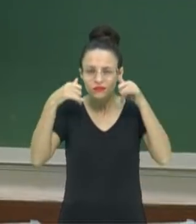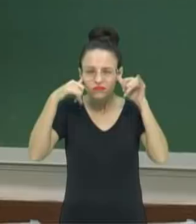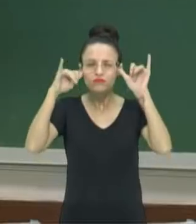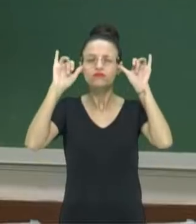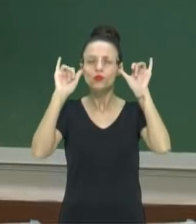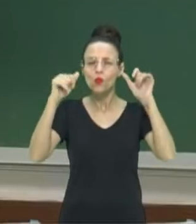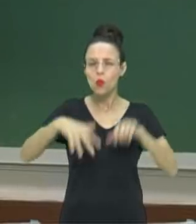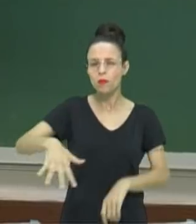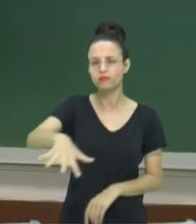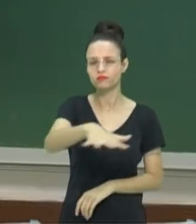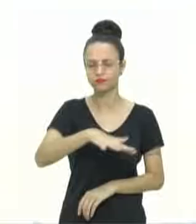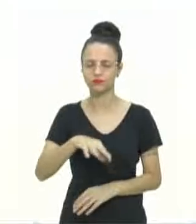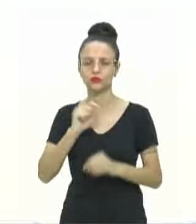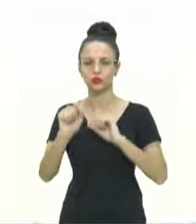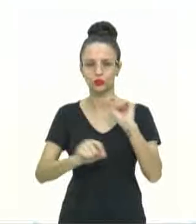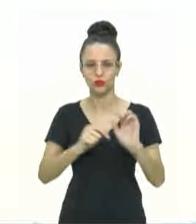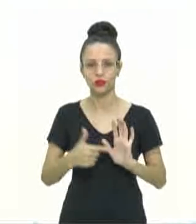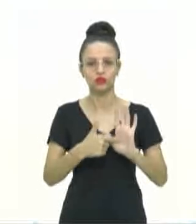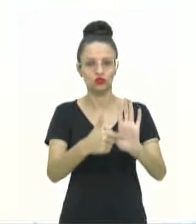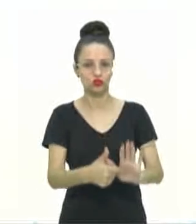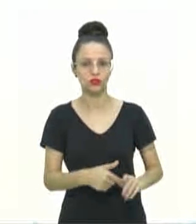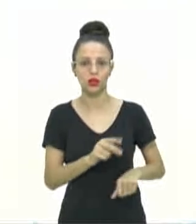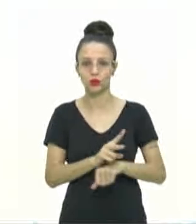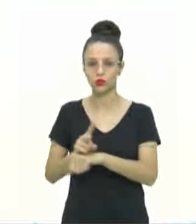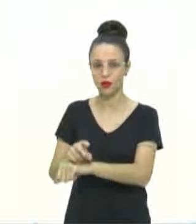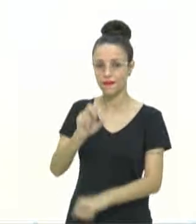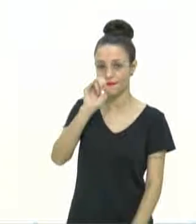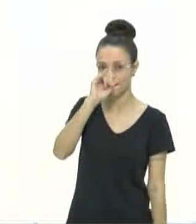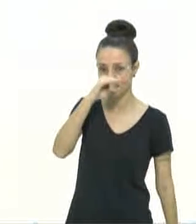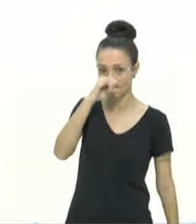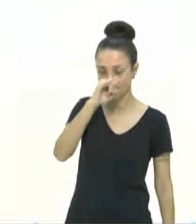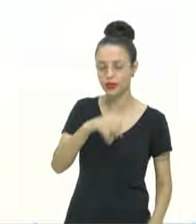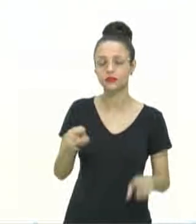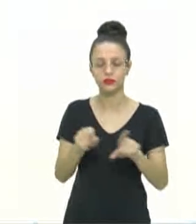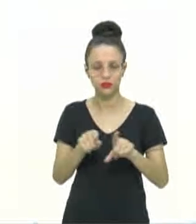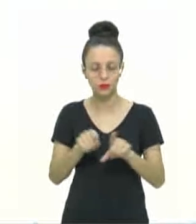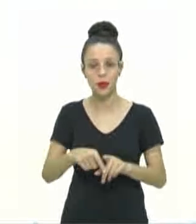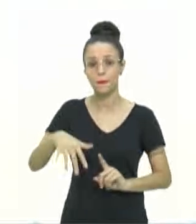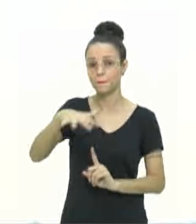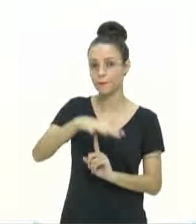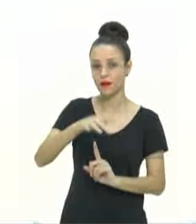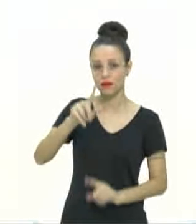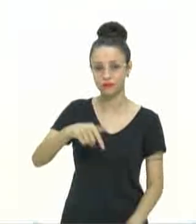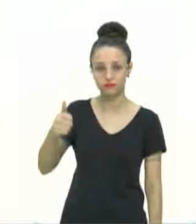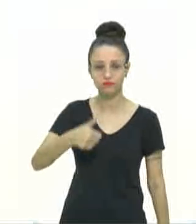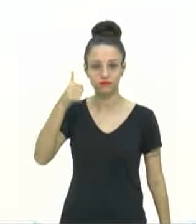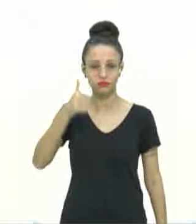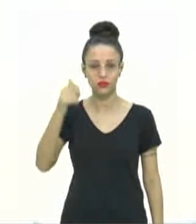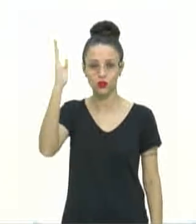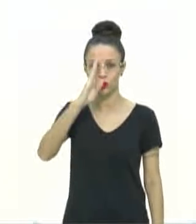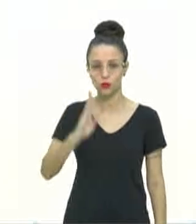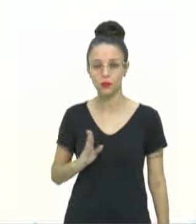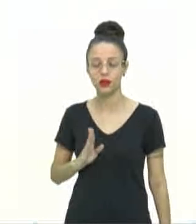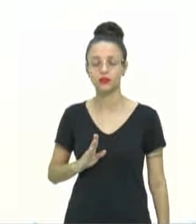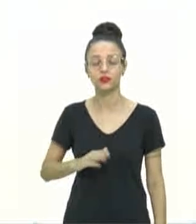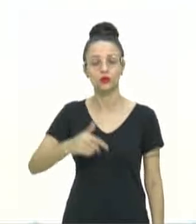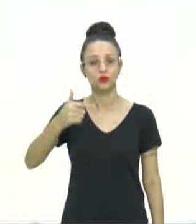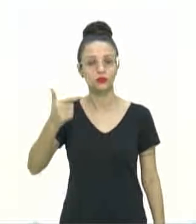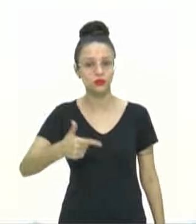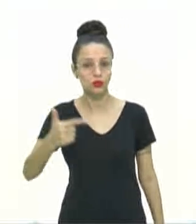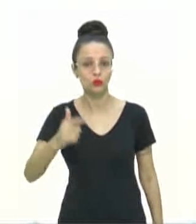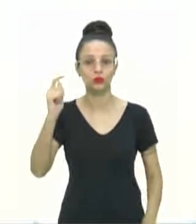sul? Destaque na criação de suínos ali, o Paraná está entre os primeiros do Brasil, seguido do Rio Grande do